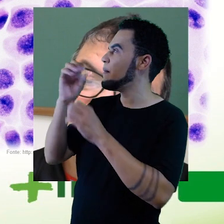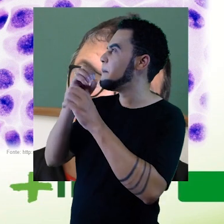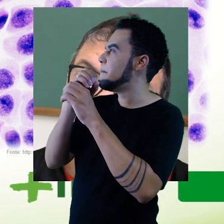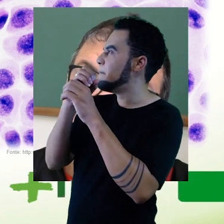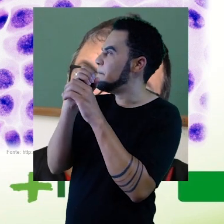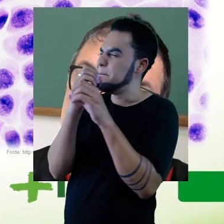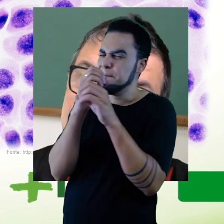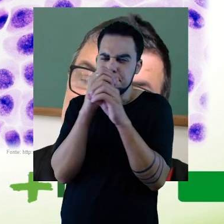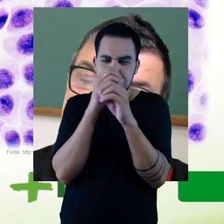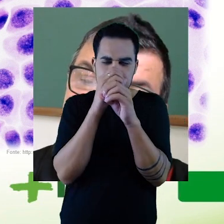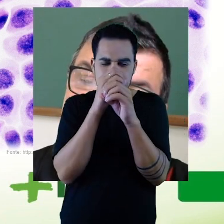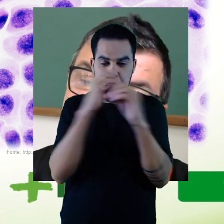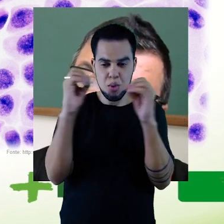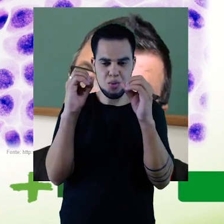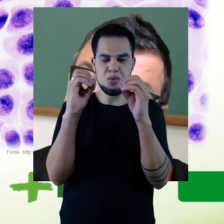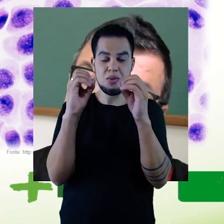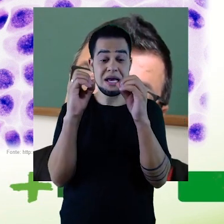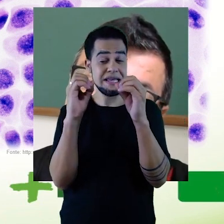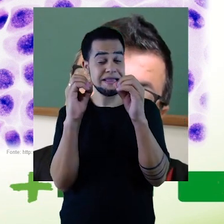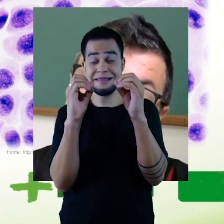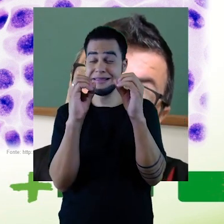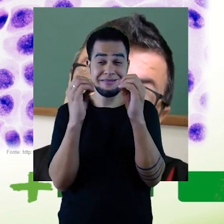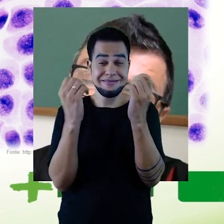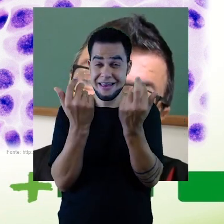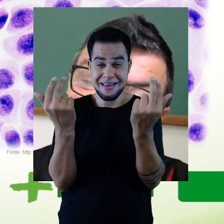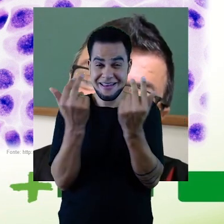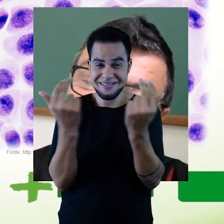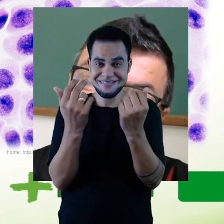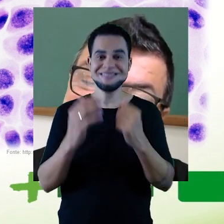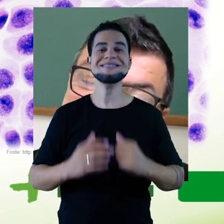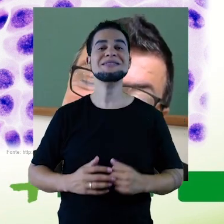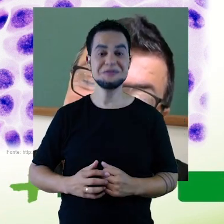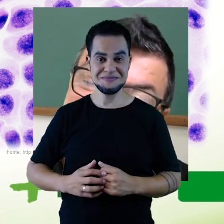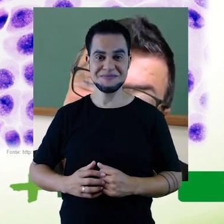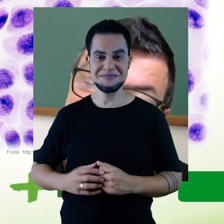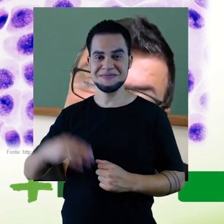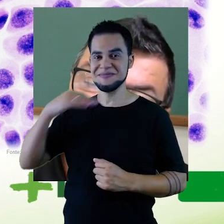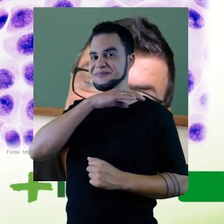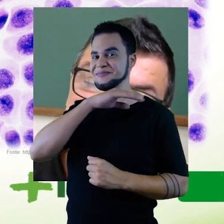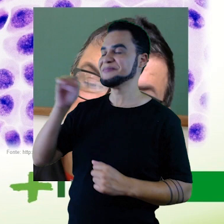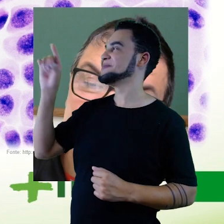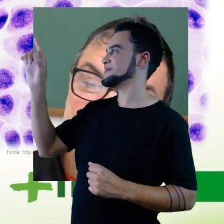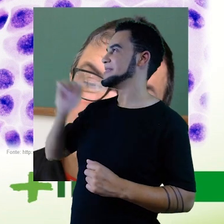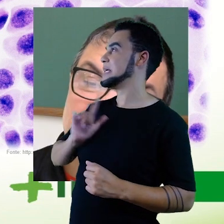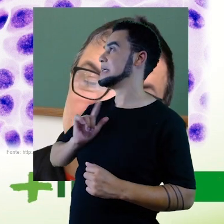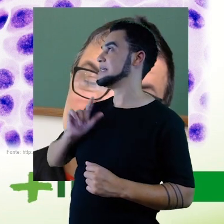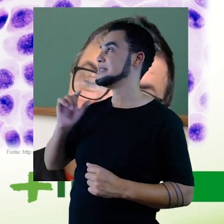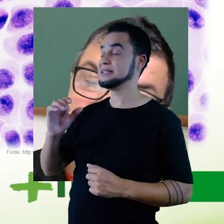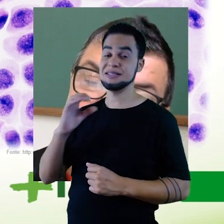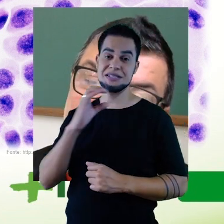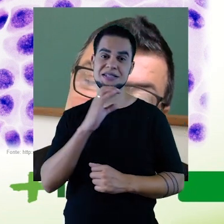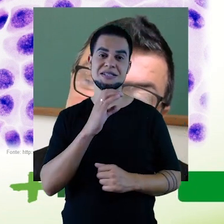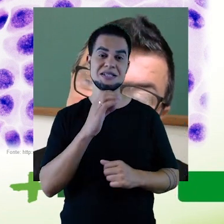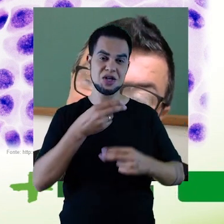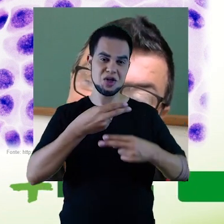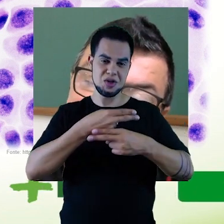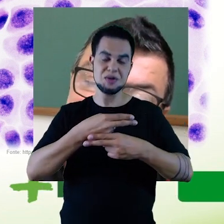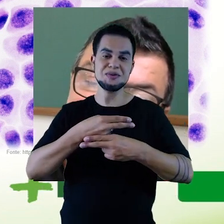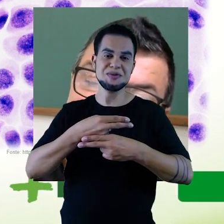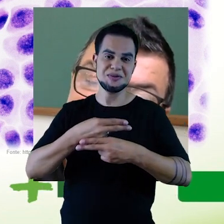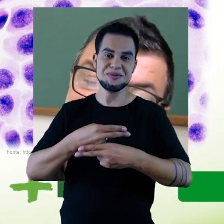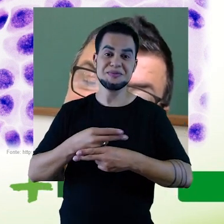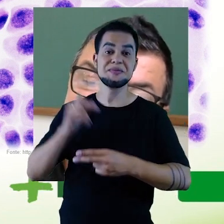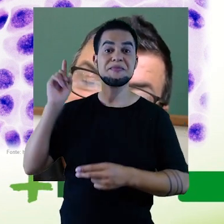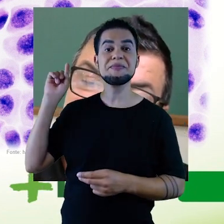vendo? Tem 2 aqui meio separadinhas, ó. Ah, tá vendo essa etapa aqui? Essa etapa aqui tem cromossomo separando das